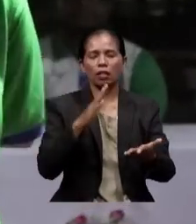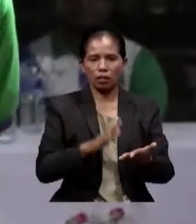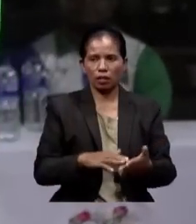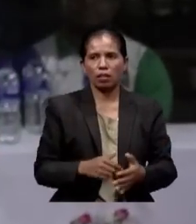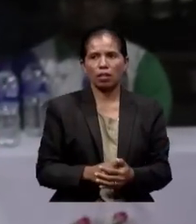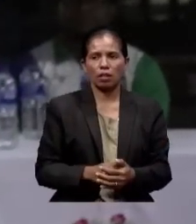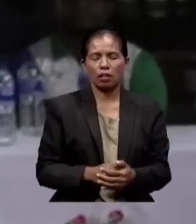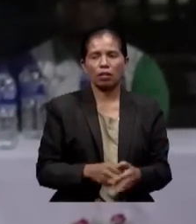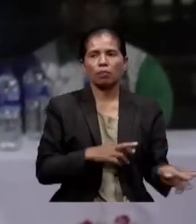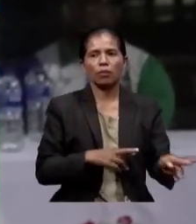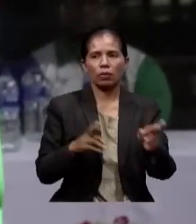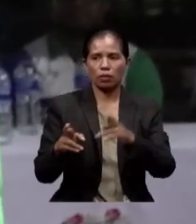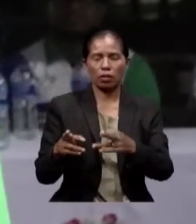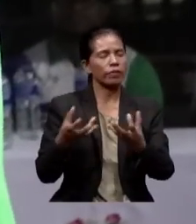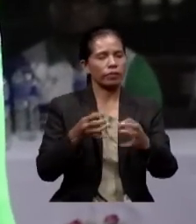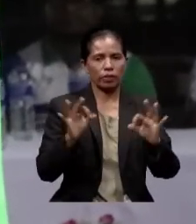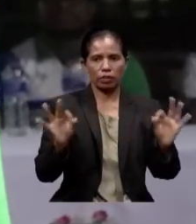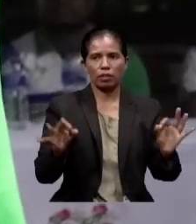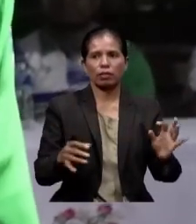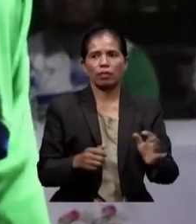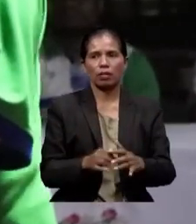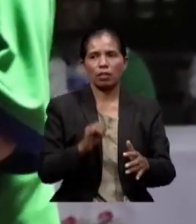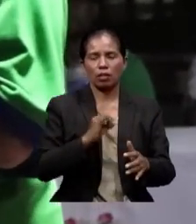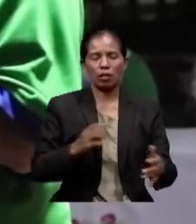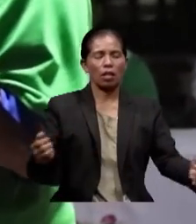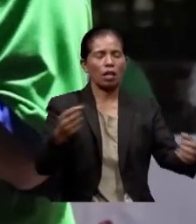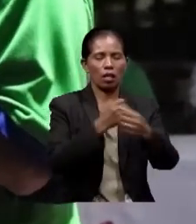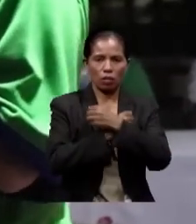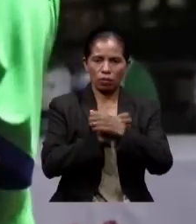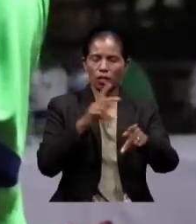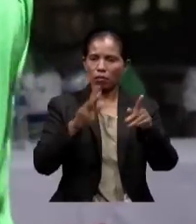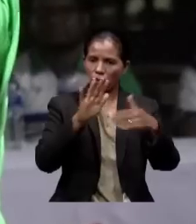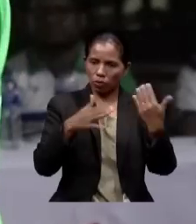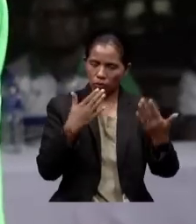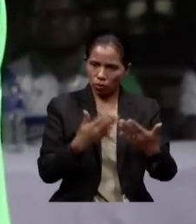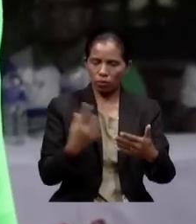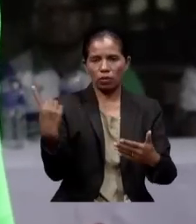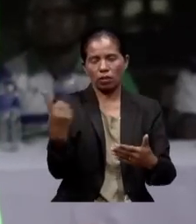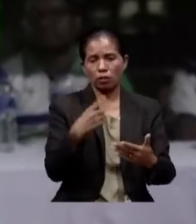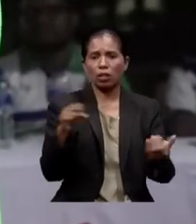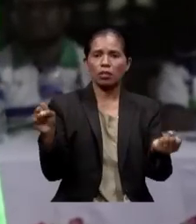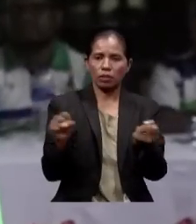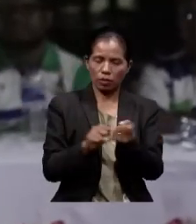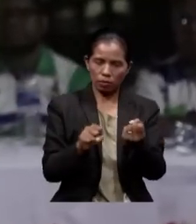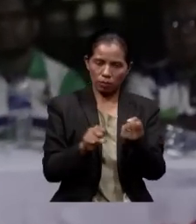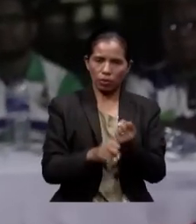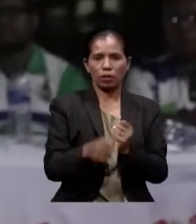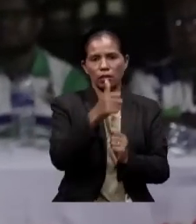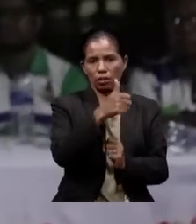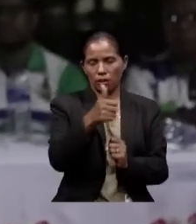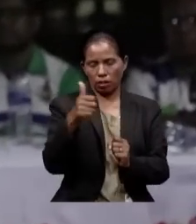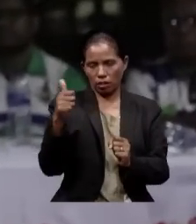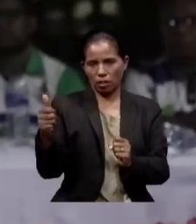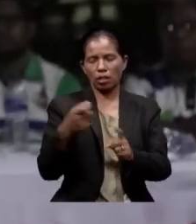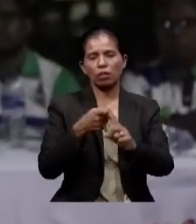mas pronto, bot sira liu liona. A qualquer momento tu na fati. Contribui e de ida usi